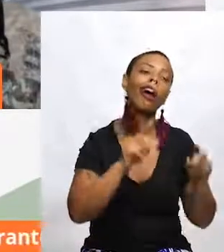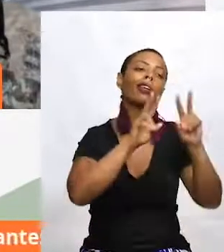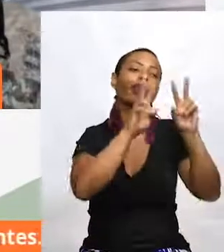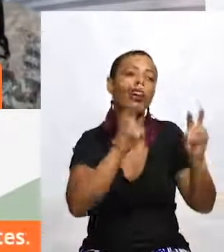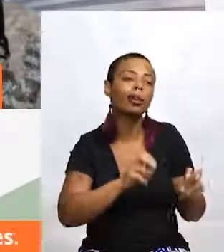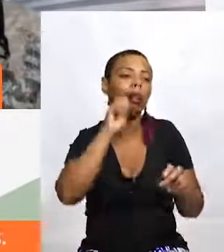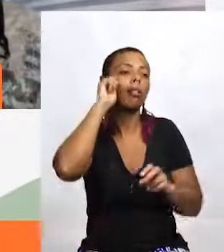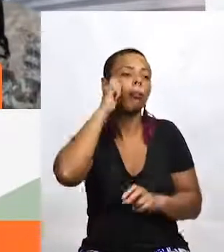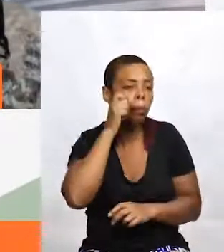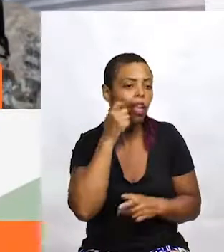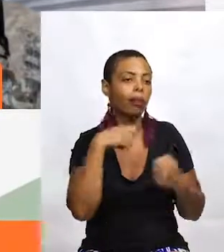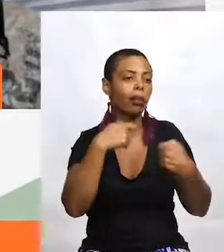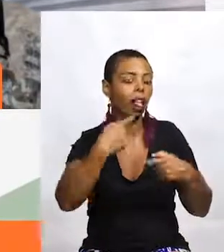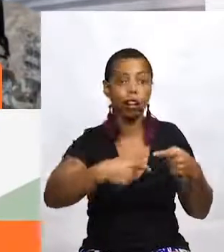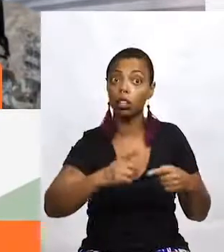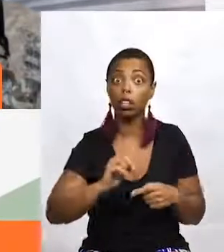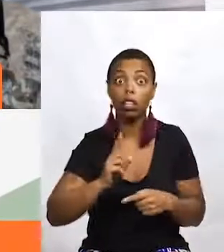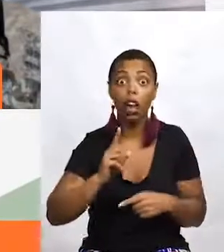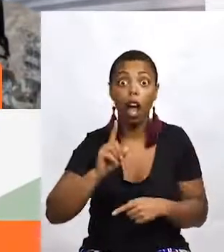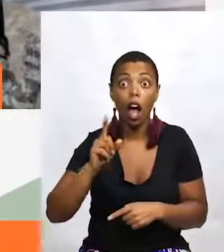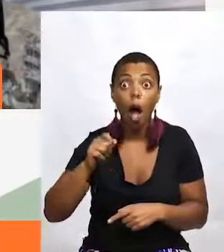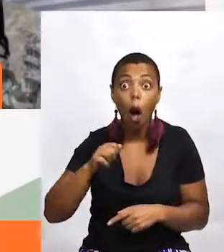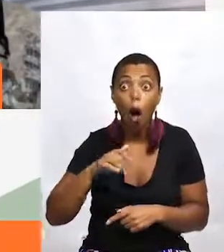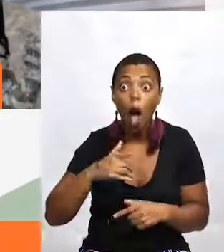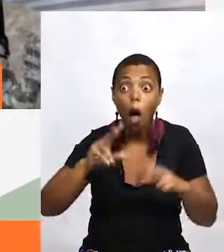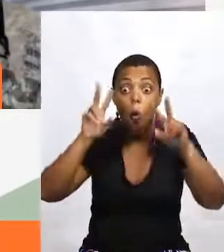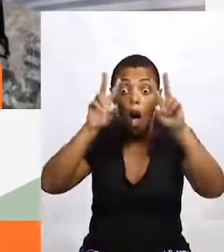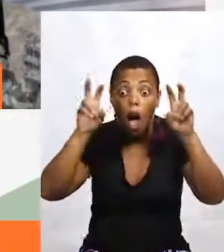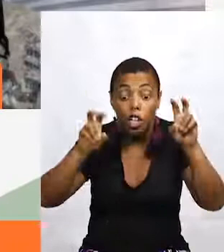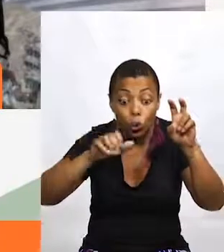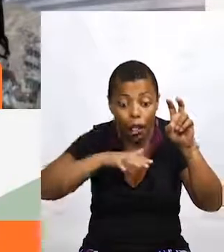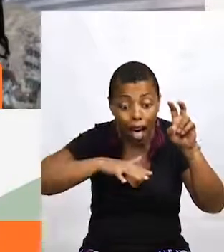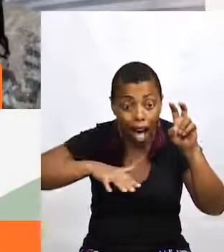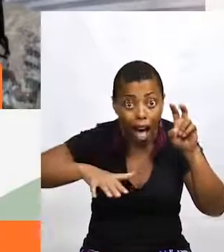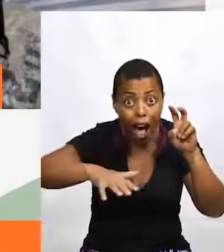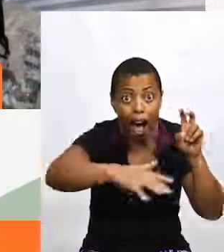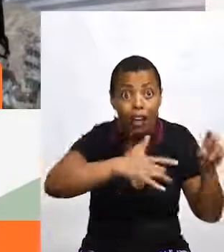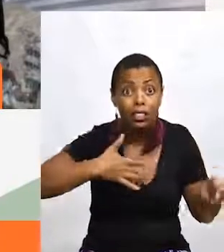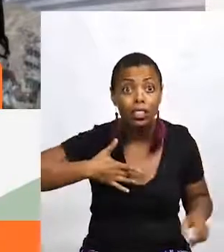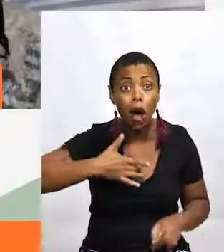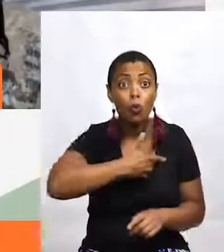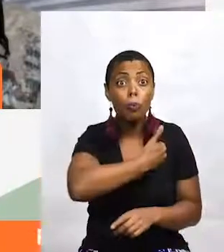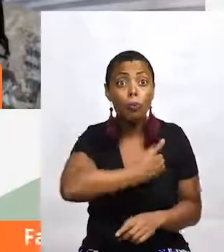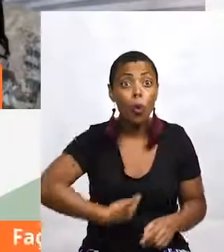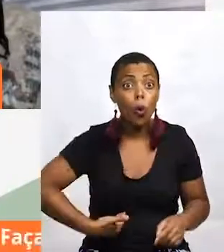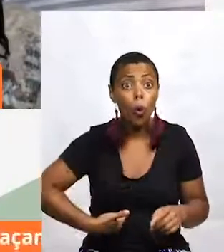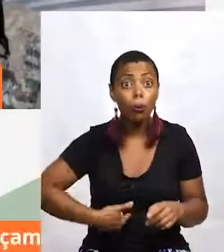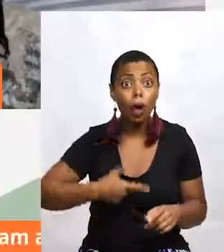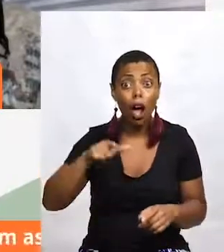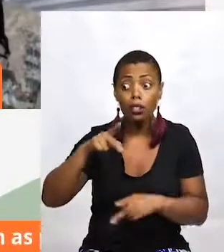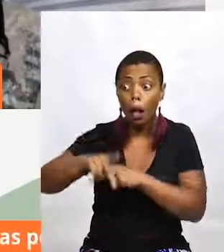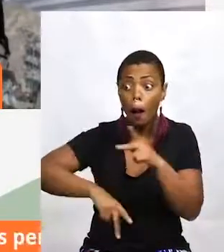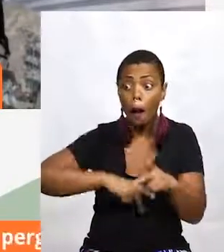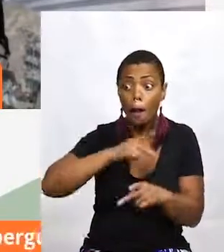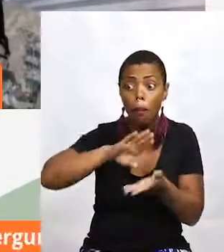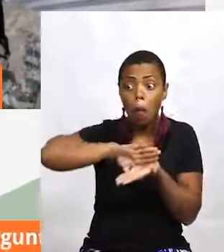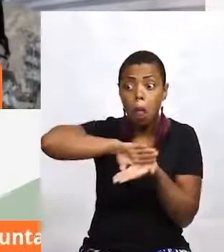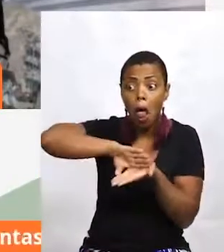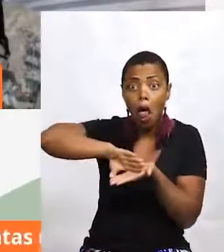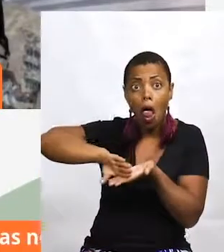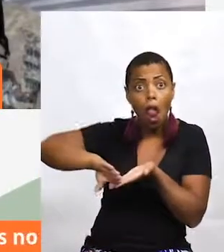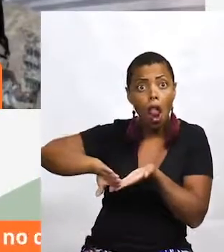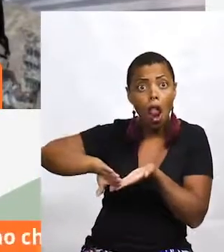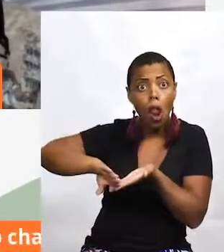É uma pauta de saúde pública, de uma população que não é escutada e assistida corretamente. Olha